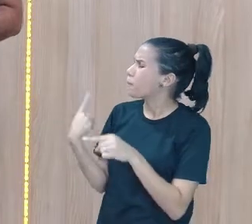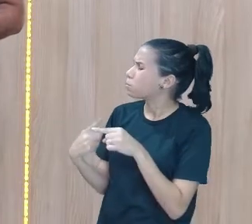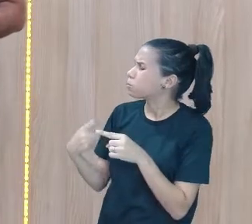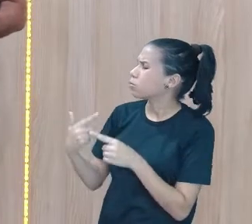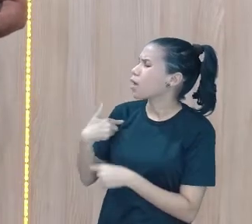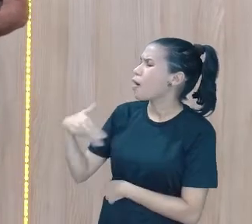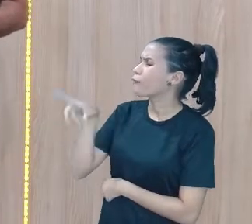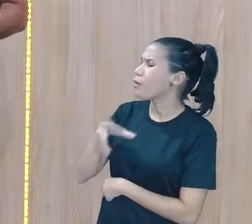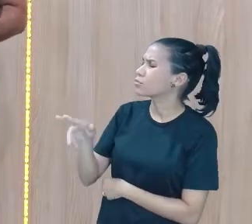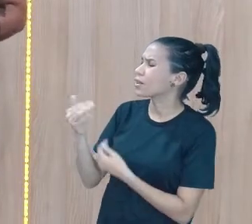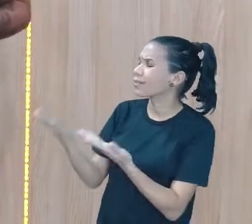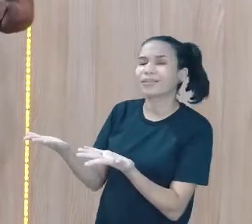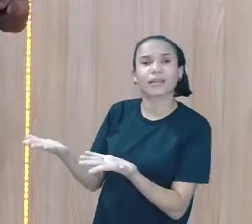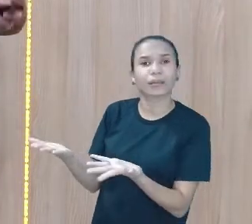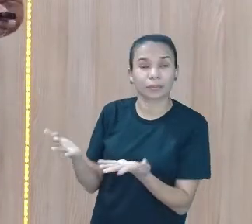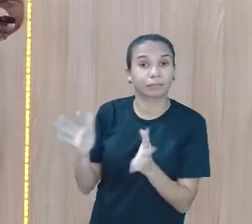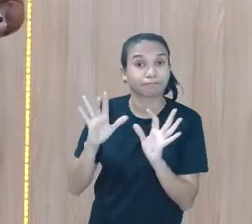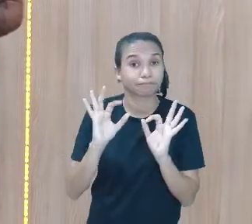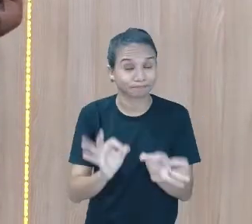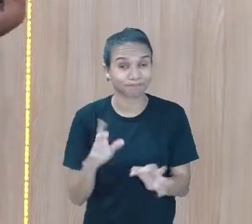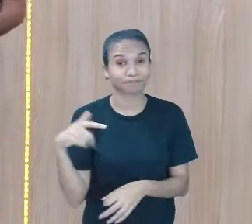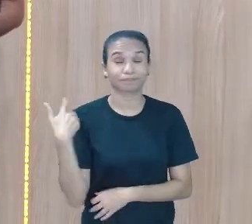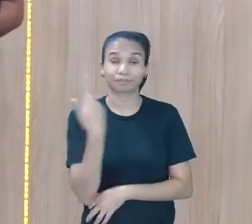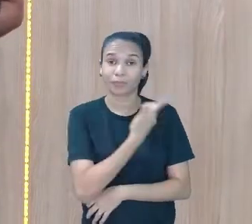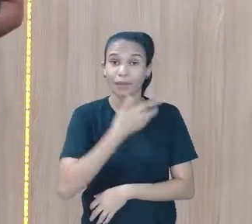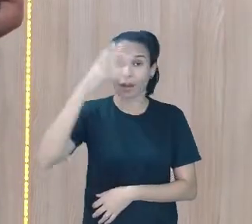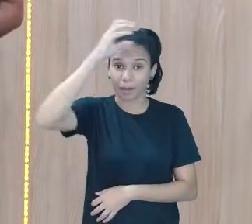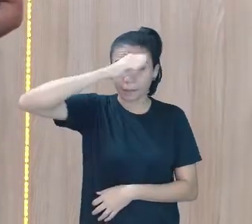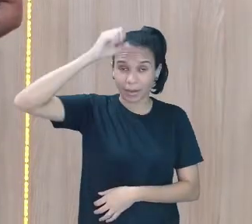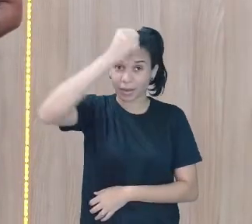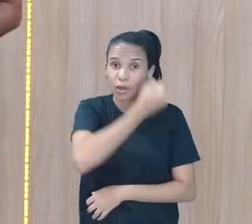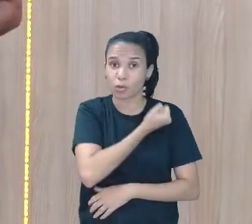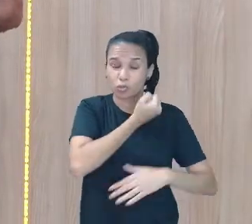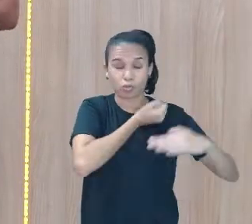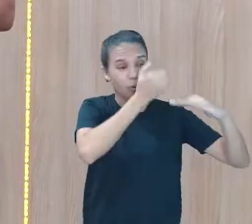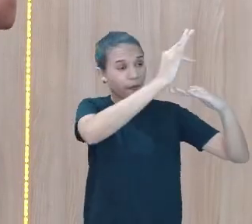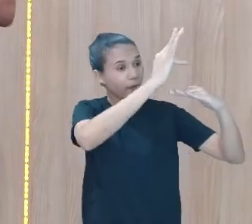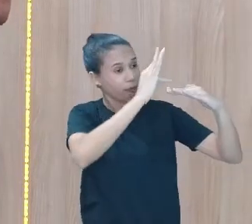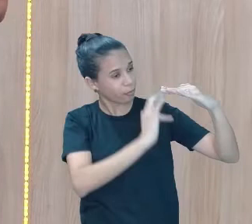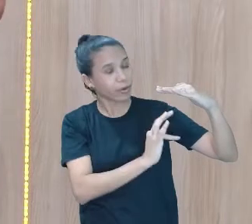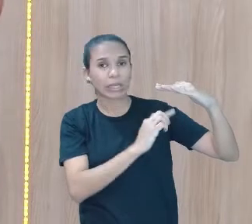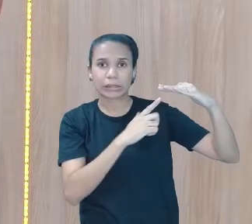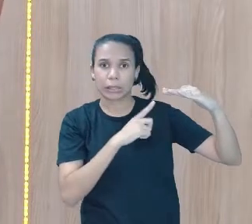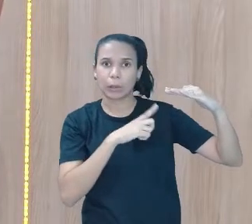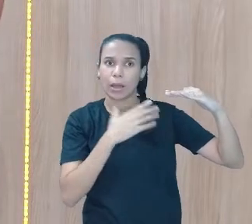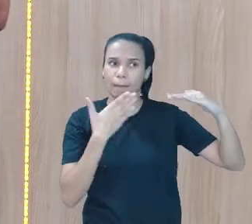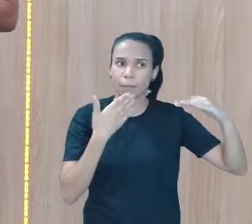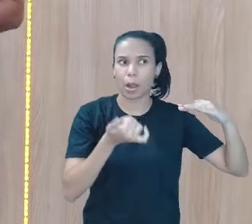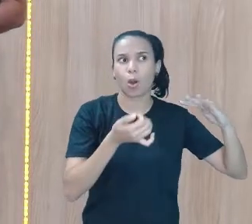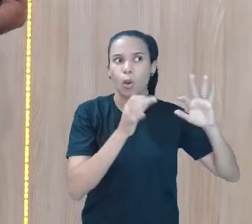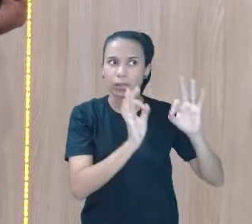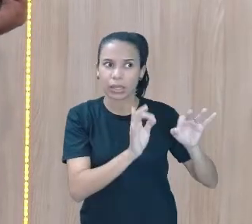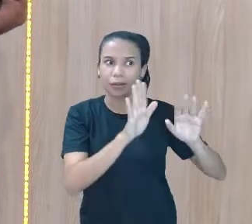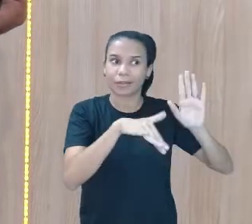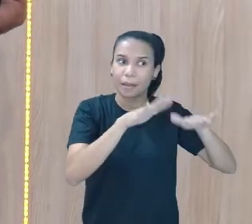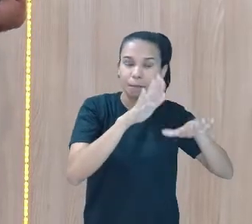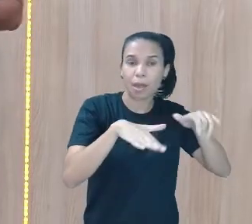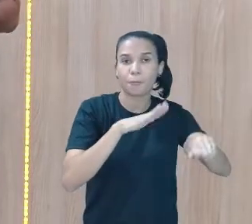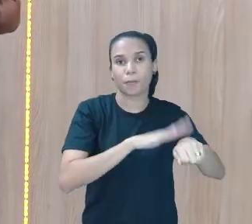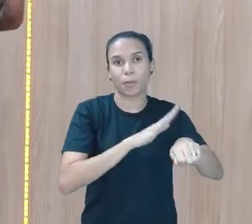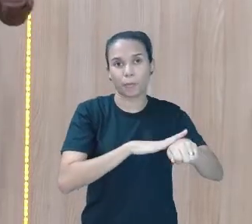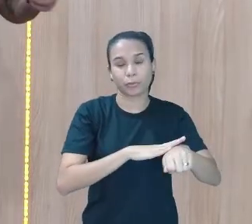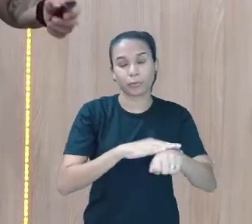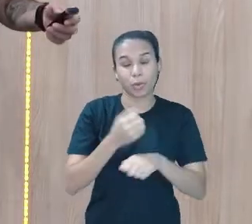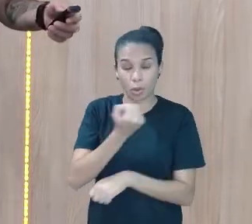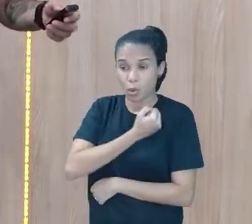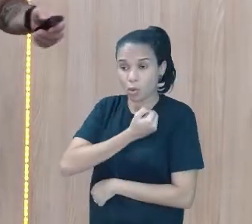preciso passar de uma para outra? A gente vai ver que um número na forma de fração, ele vai ter as suas vantagens, dependendo da situação,